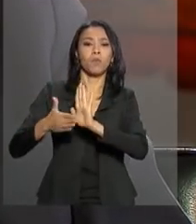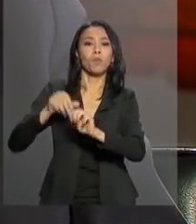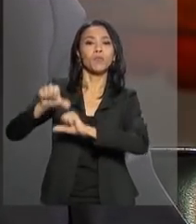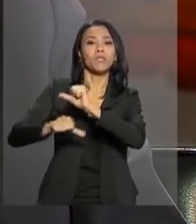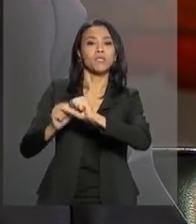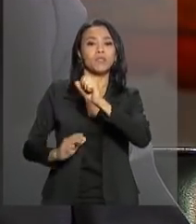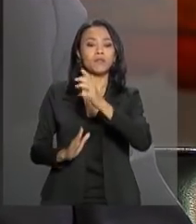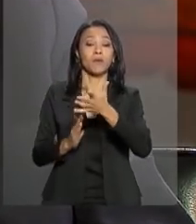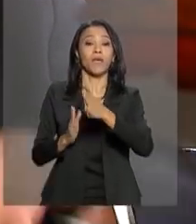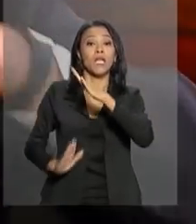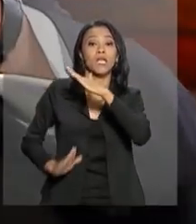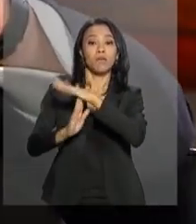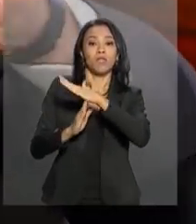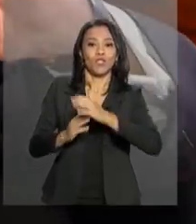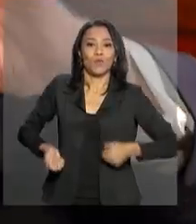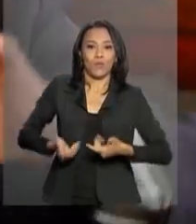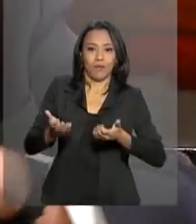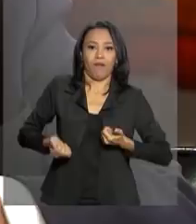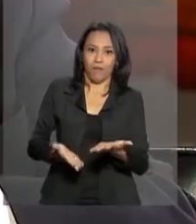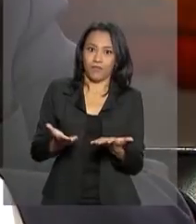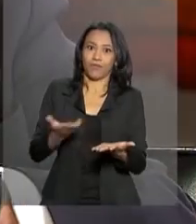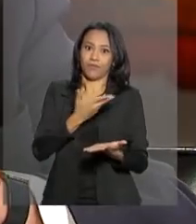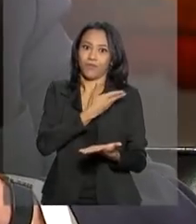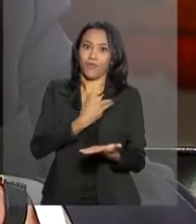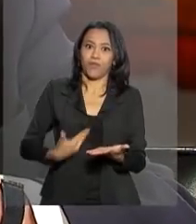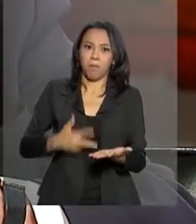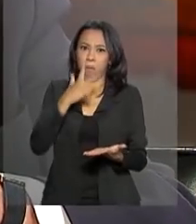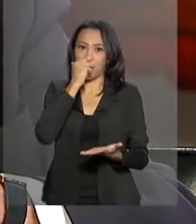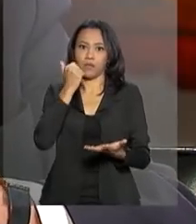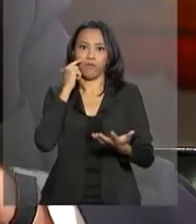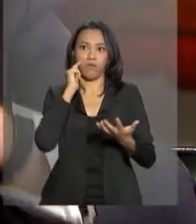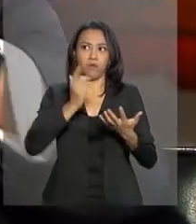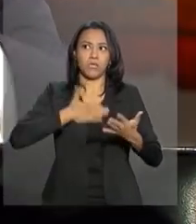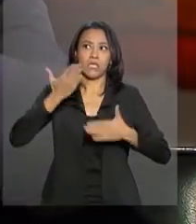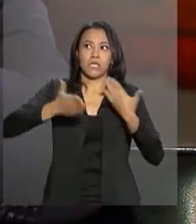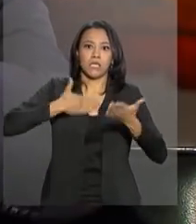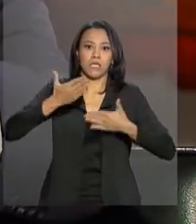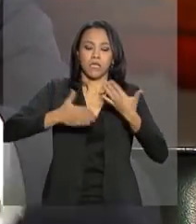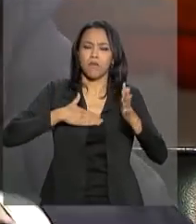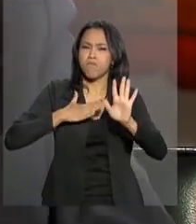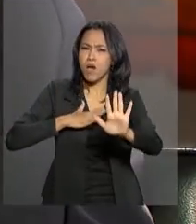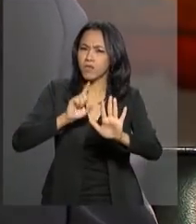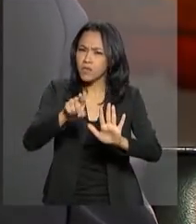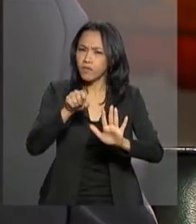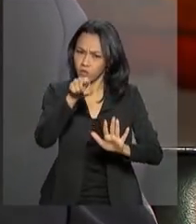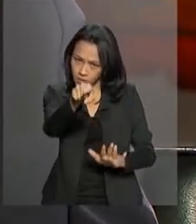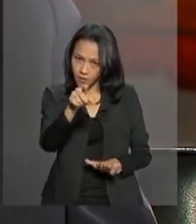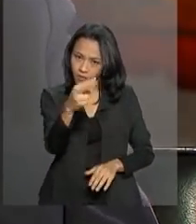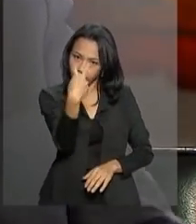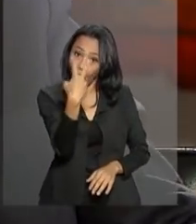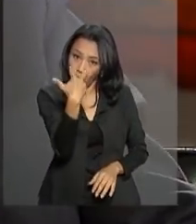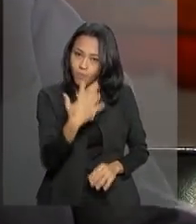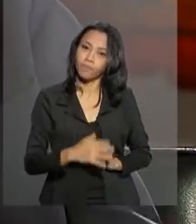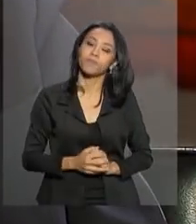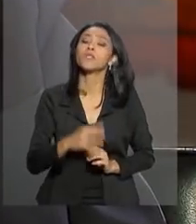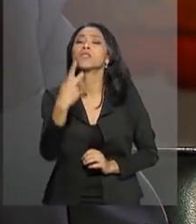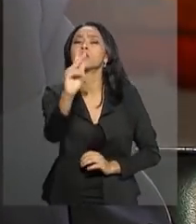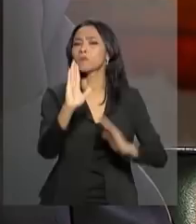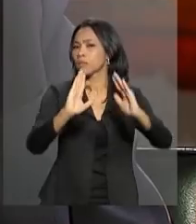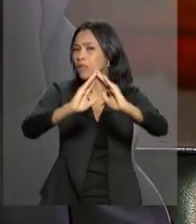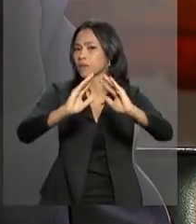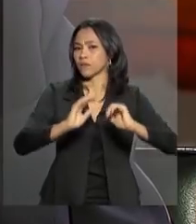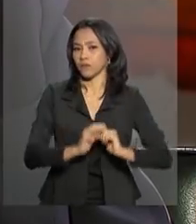gastos públicos, né? Parece uma coisa meio misteriosa essa coisa de teto de gastos públicos, mas se eu olhar aqui para o espectador, e se olha aqui, na sua